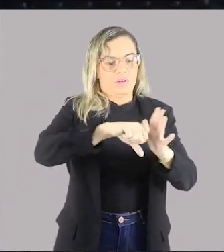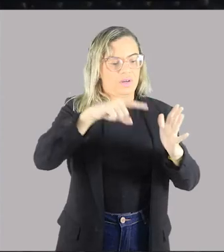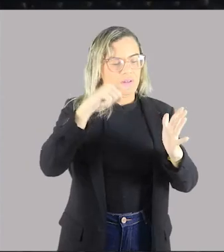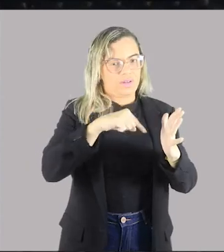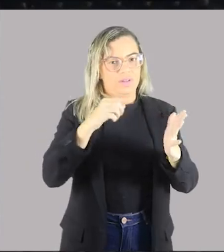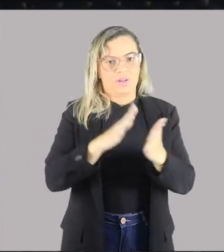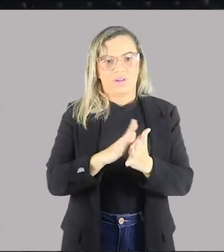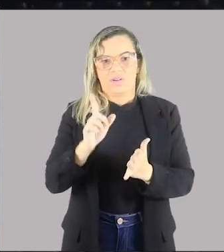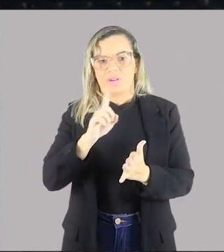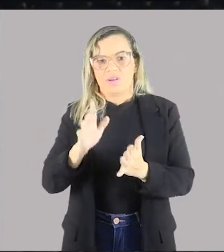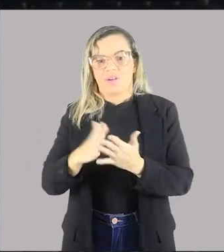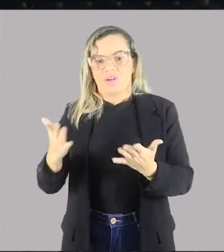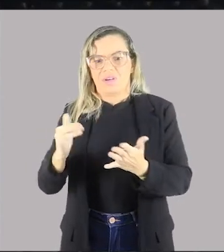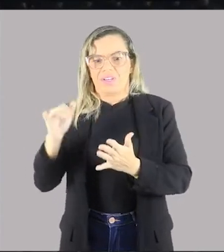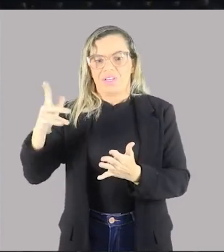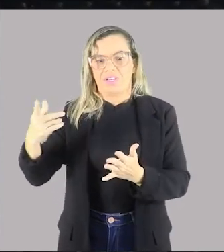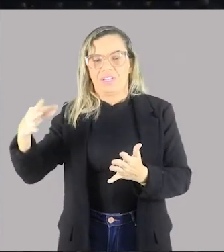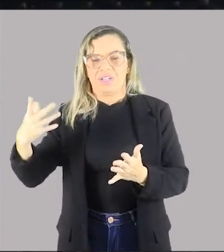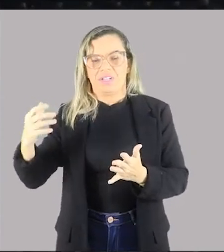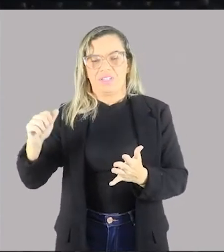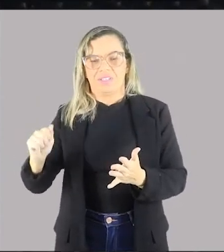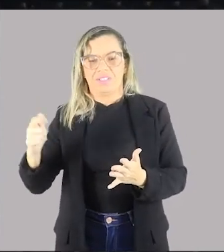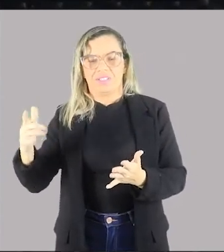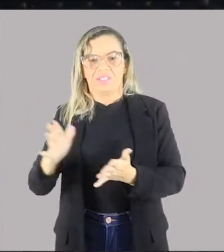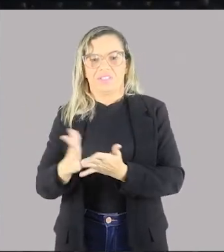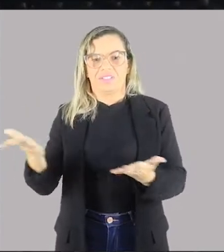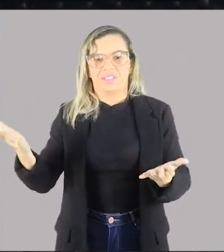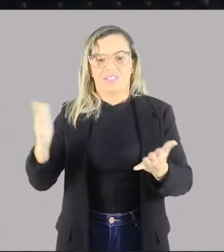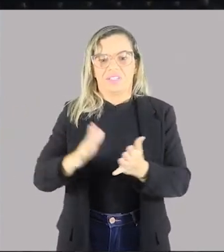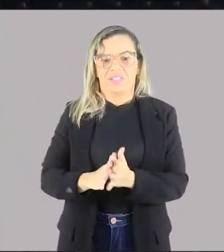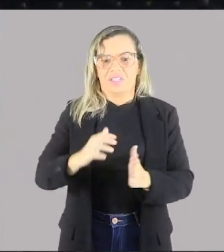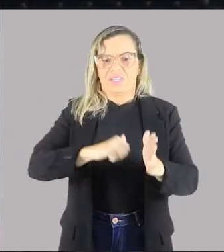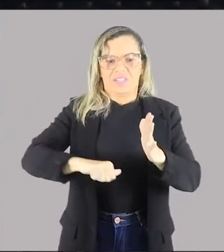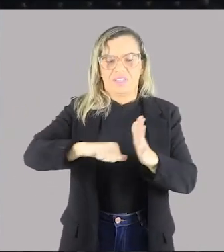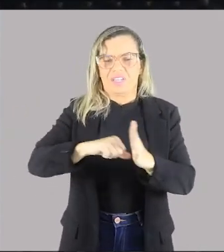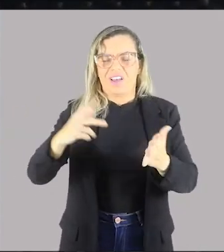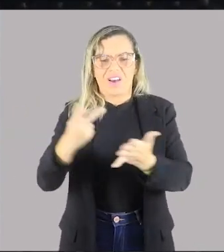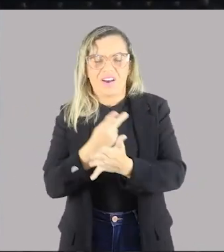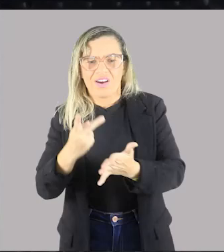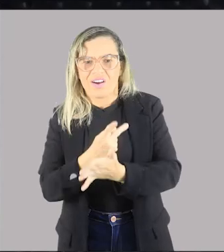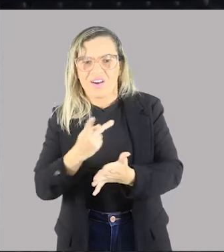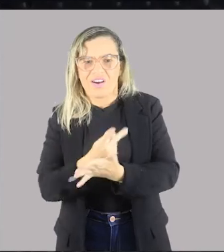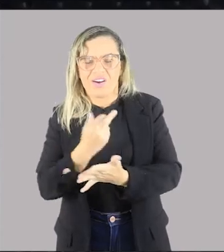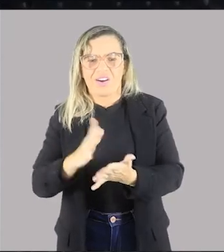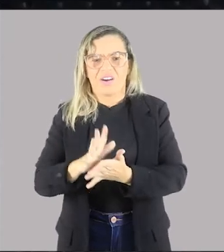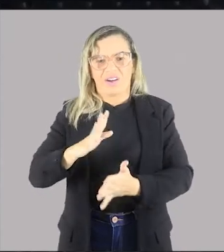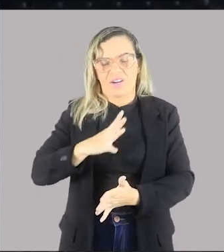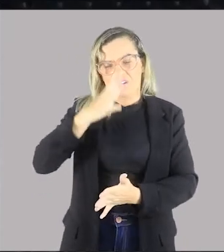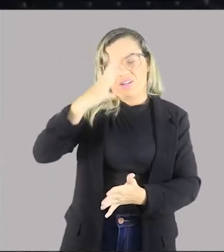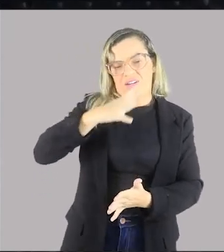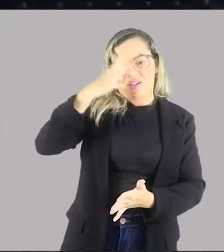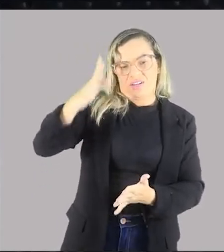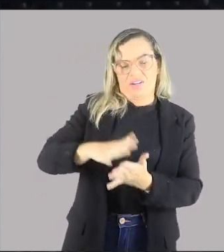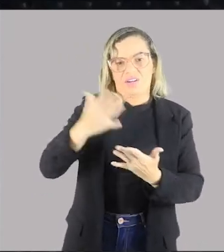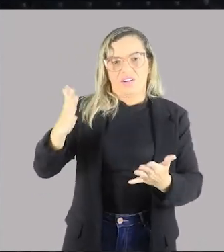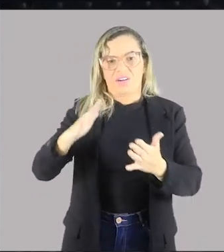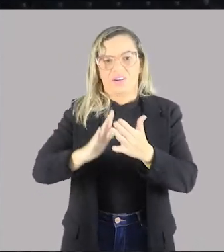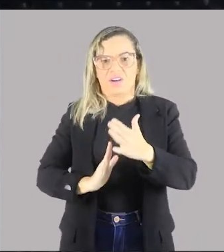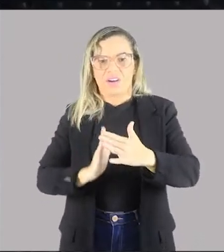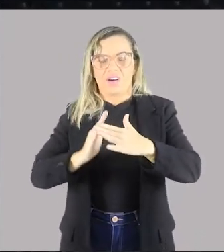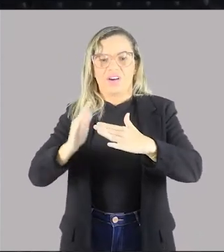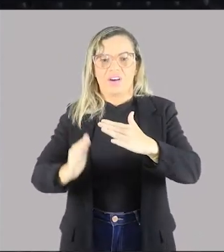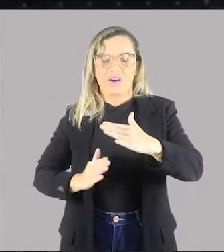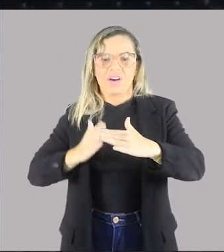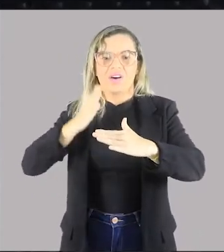maneira ilícita, de maneira criminosa ou de maneira incorreta, que extrapolou os limites, como nós vamos ver em abuso de